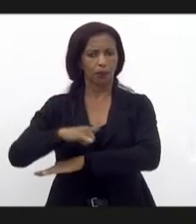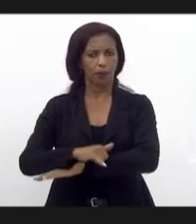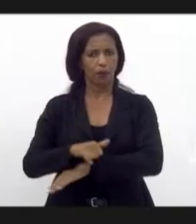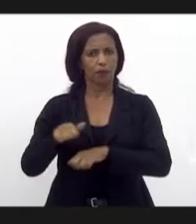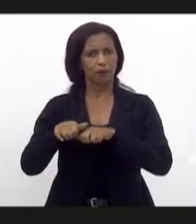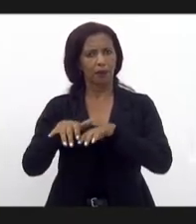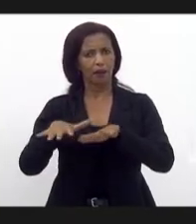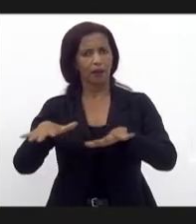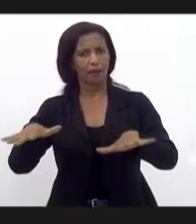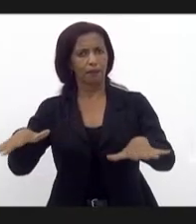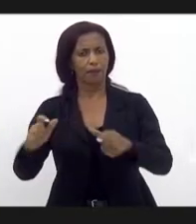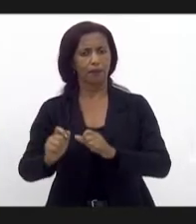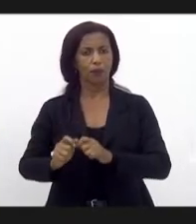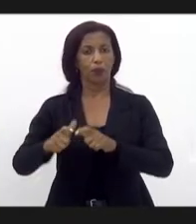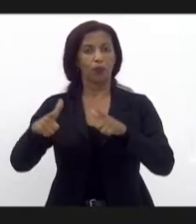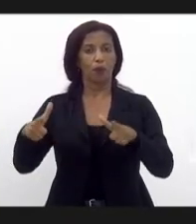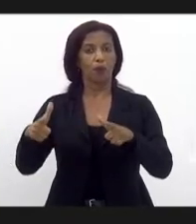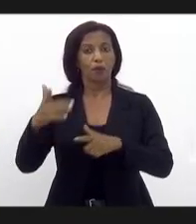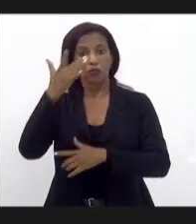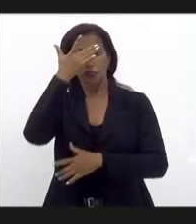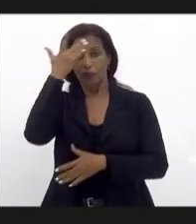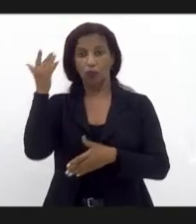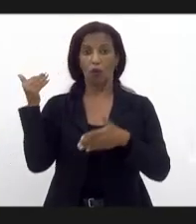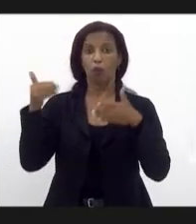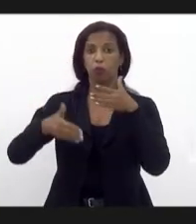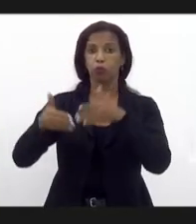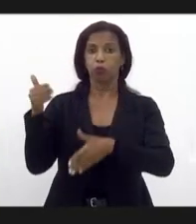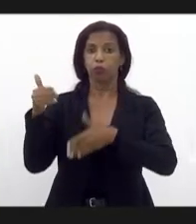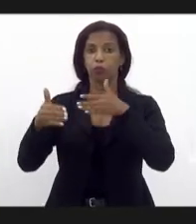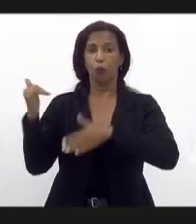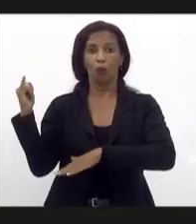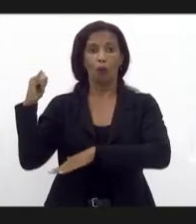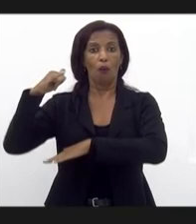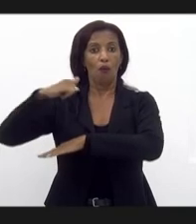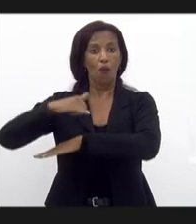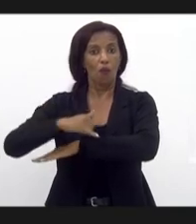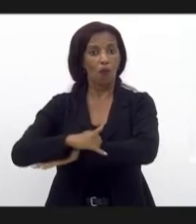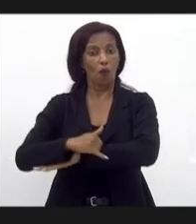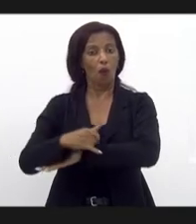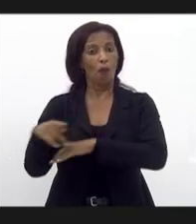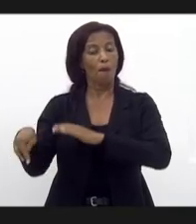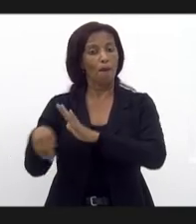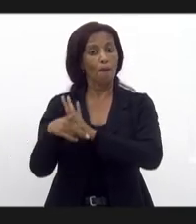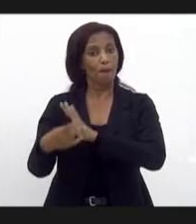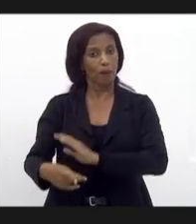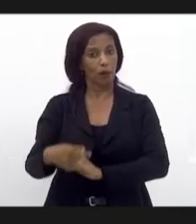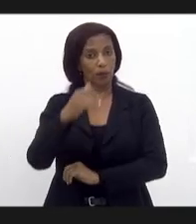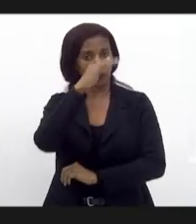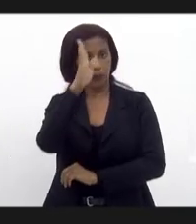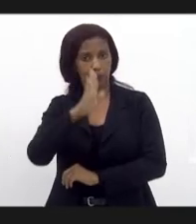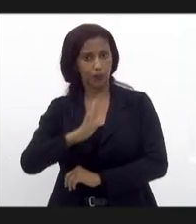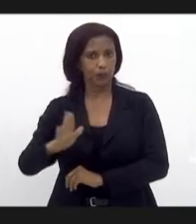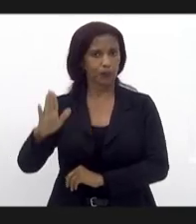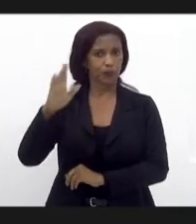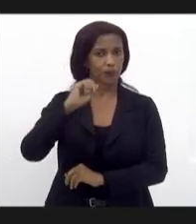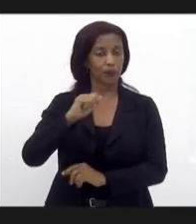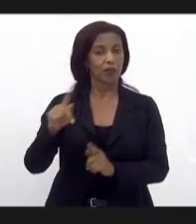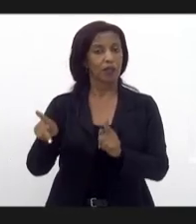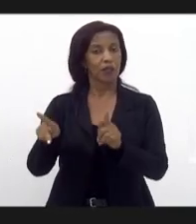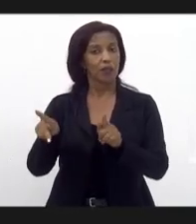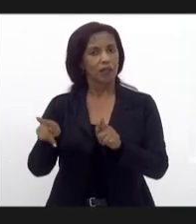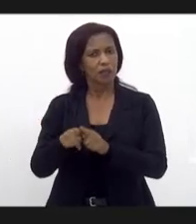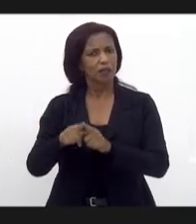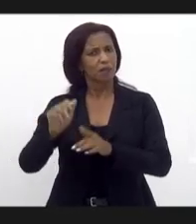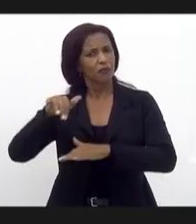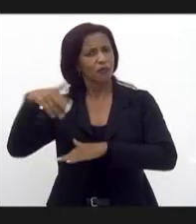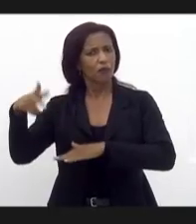Santos Dumont por meio do aumento de passageiros com voos domésticos e internacionais. Ou seja, o que estão propondo só agrava o